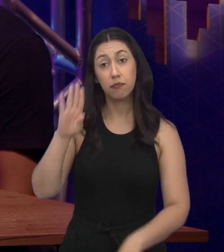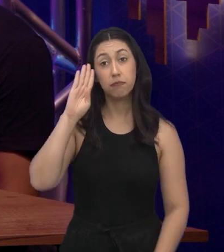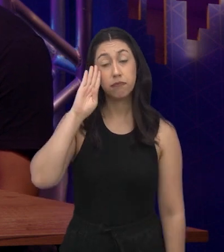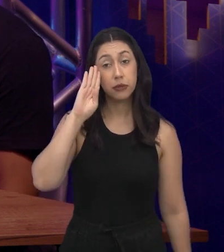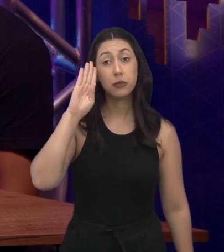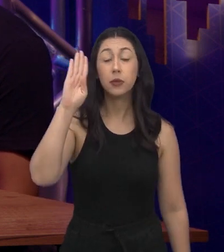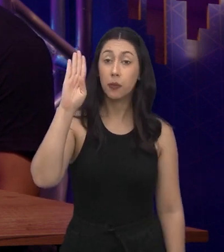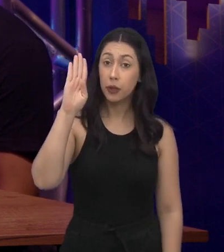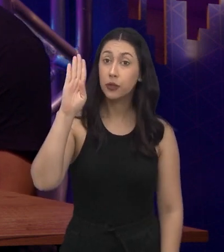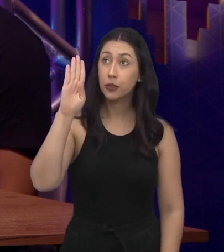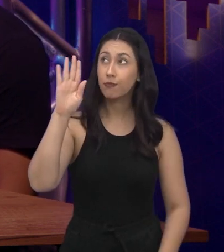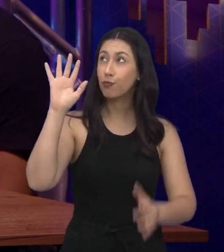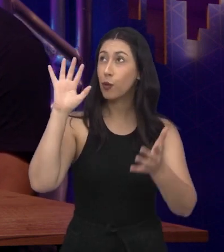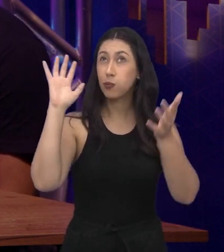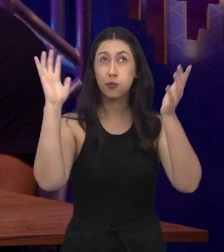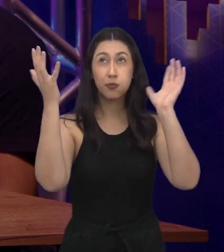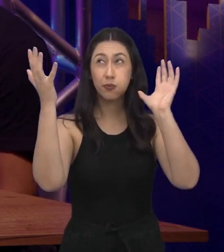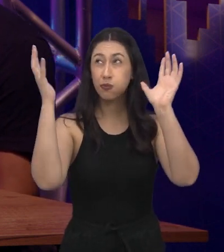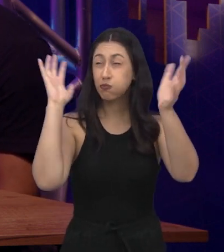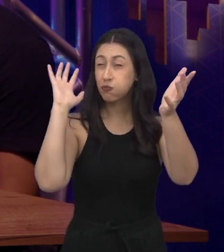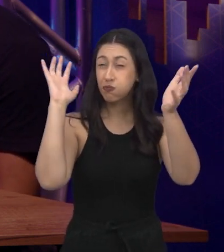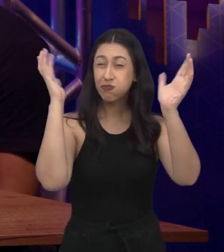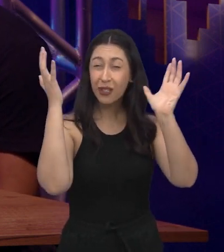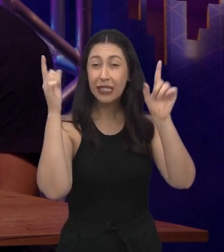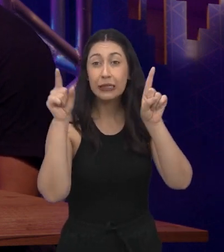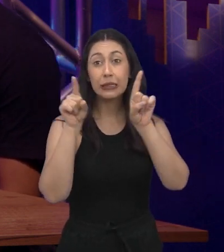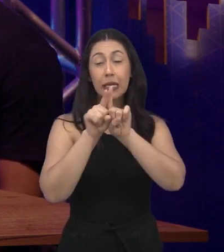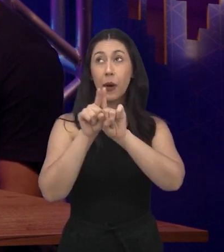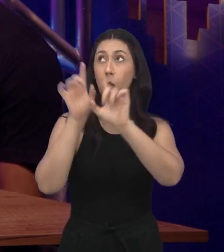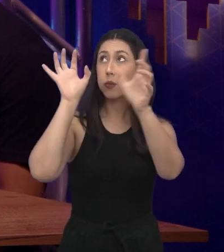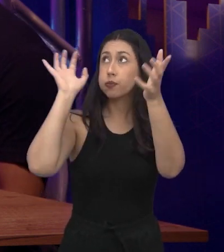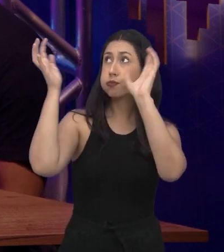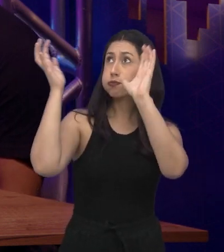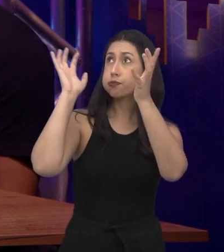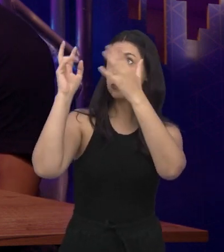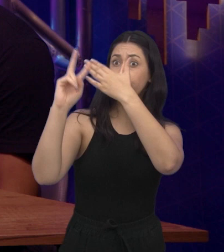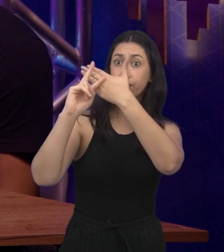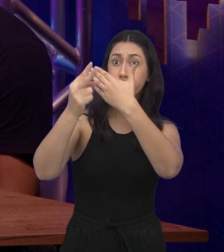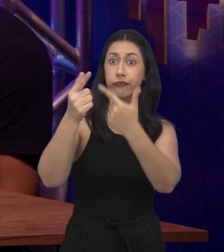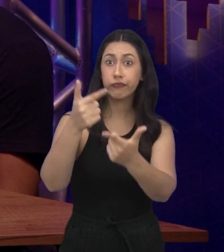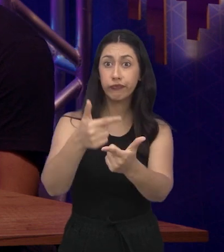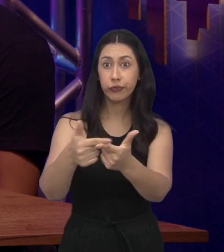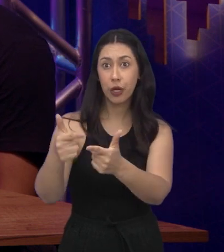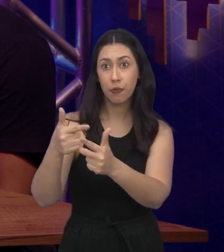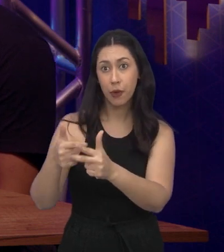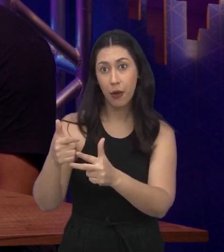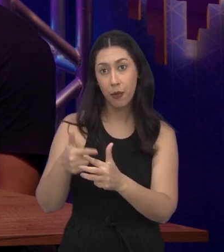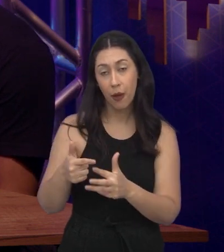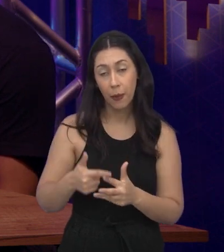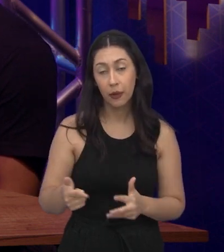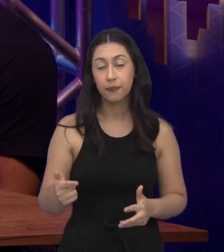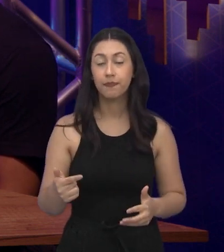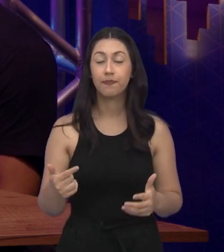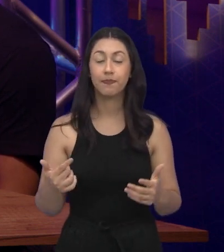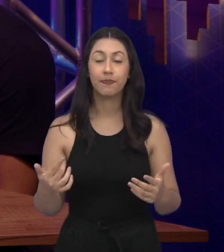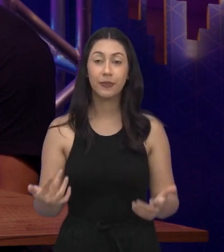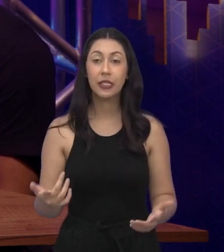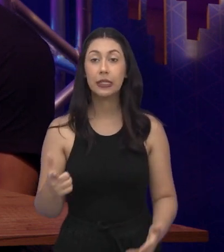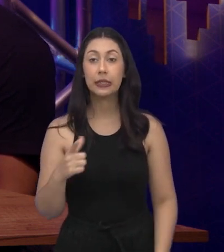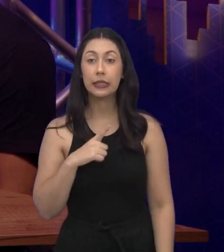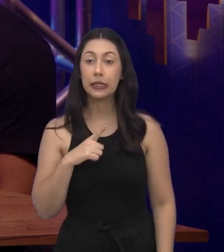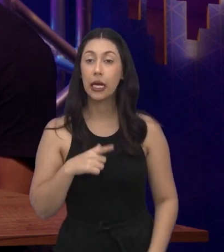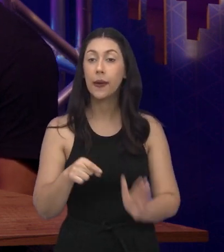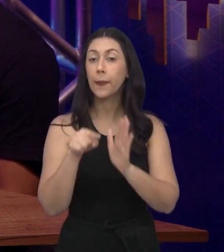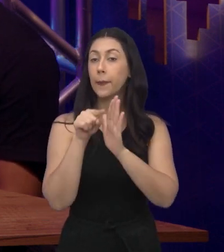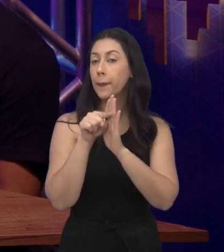Principalmente aí ele causa as mudanças climáticas e as mudanças climáticas causam esses problemas. E a gente tem aí,